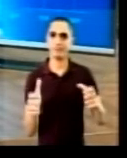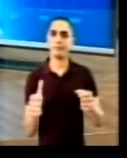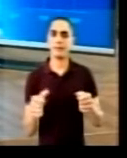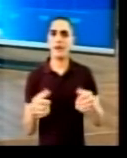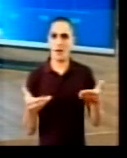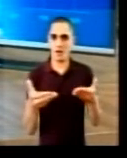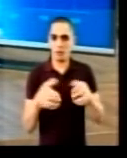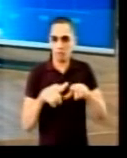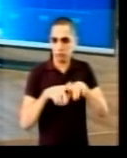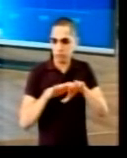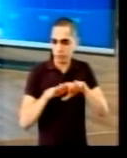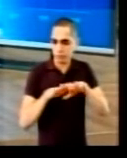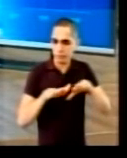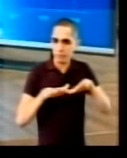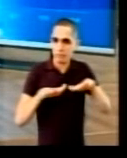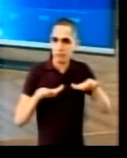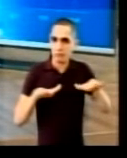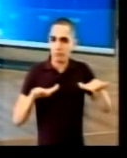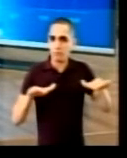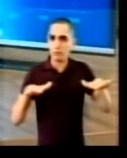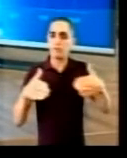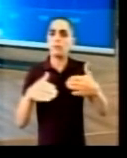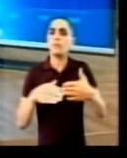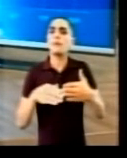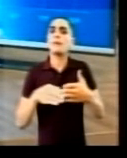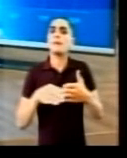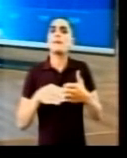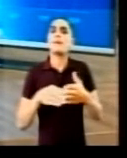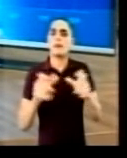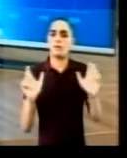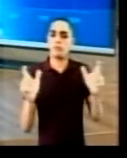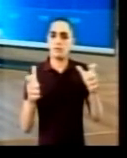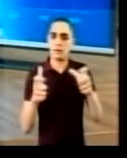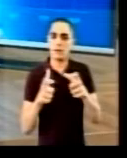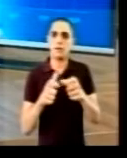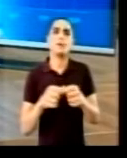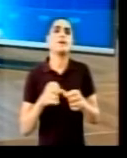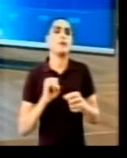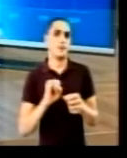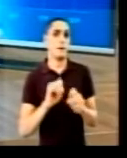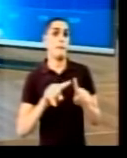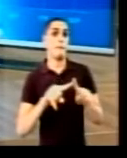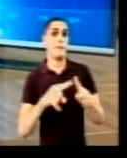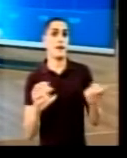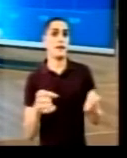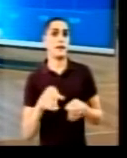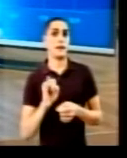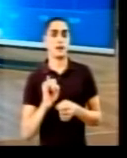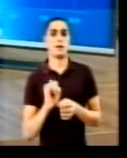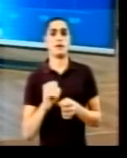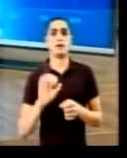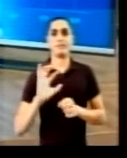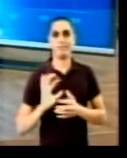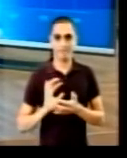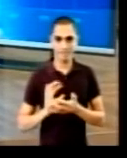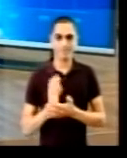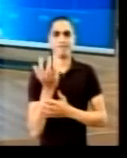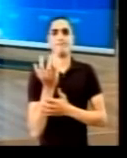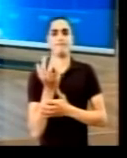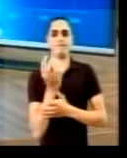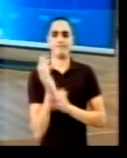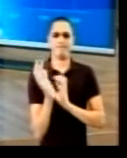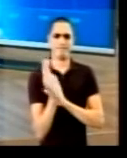caindo. Se ocorrer aglomerações, como a gente tem visto, esse índice